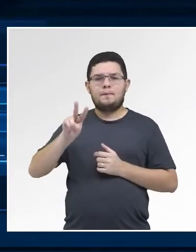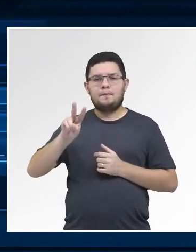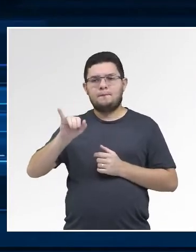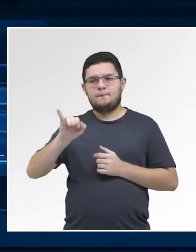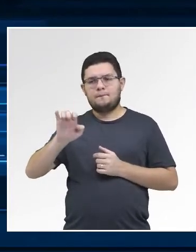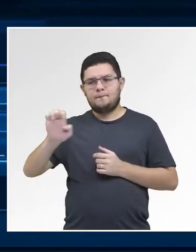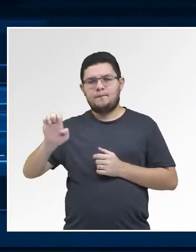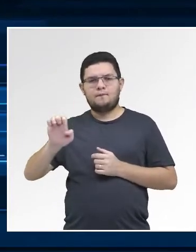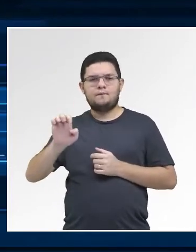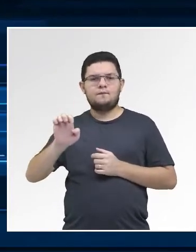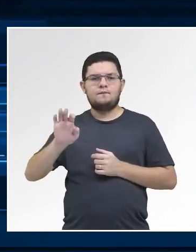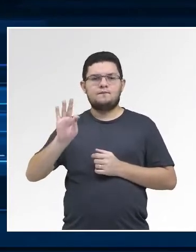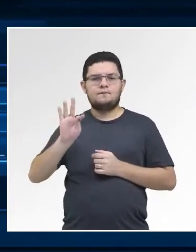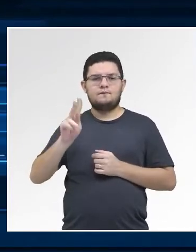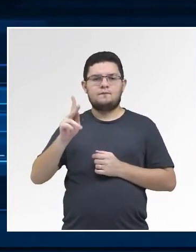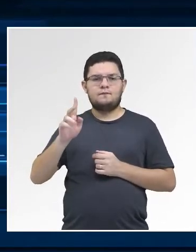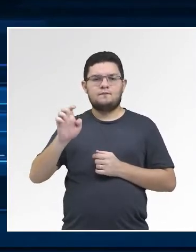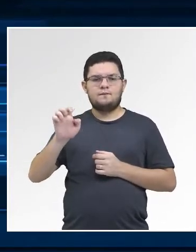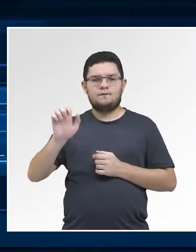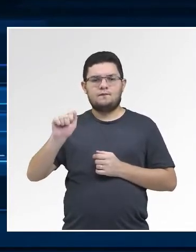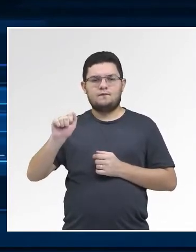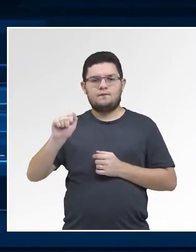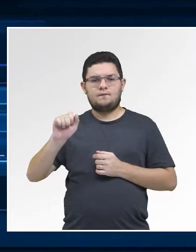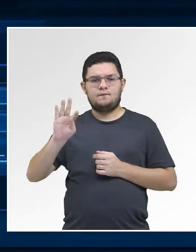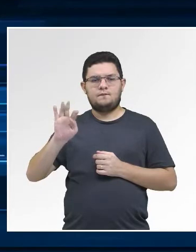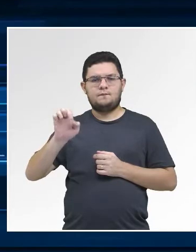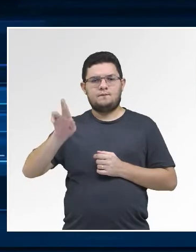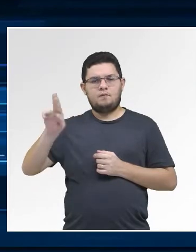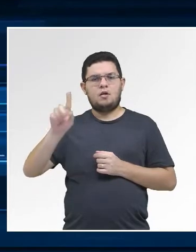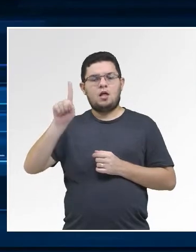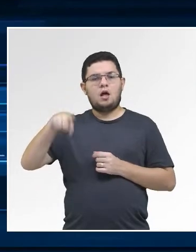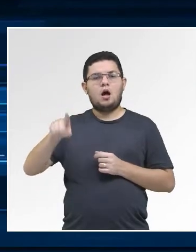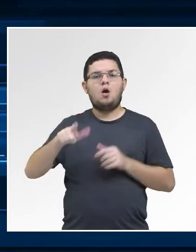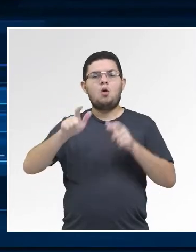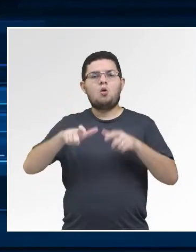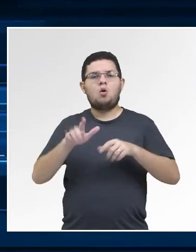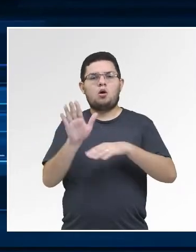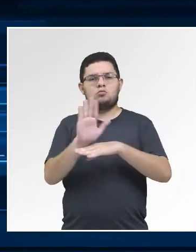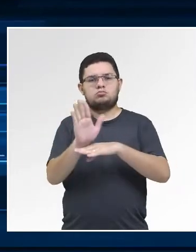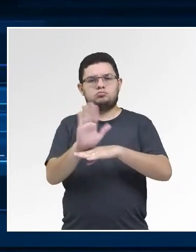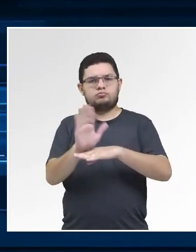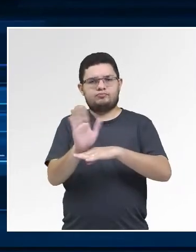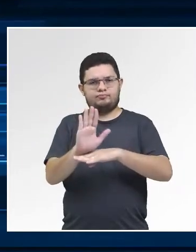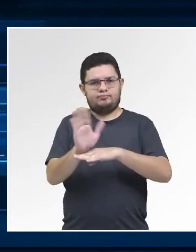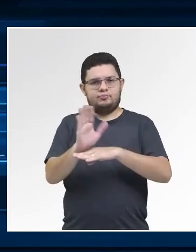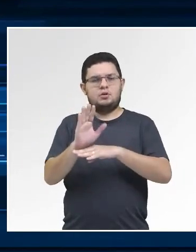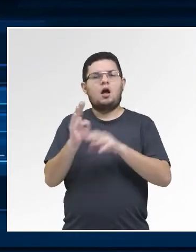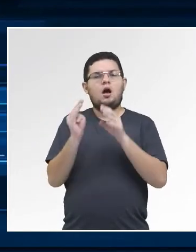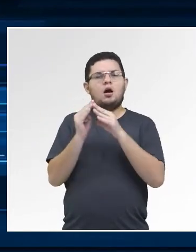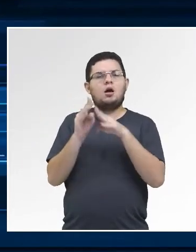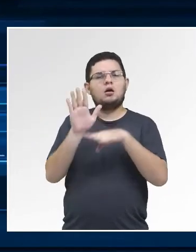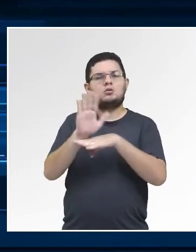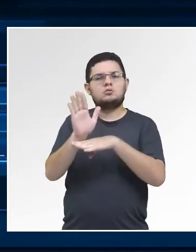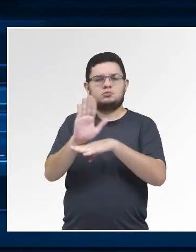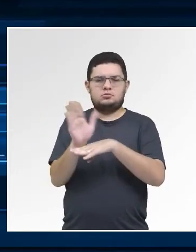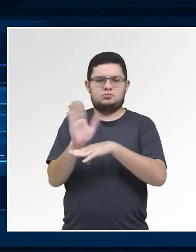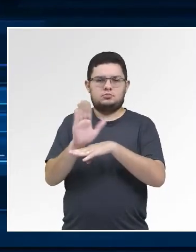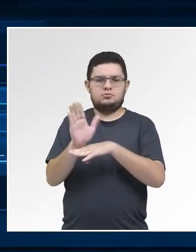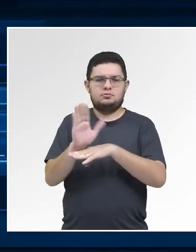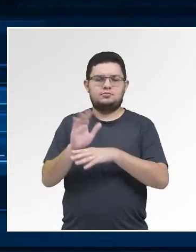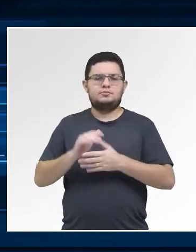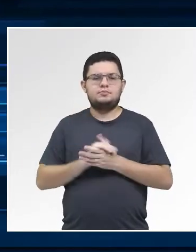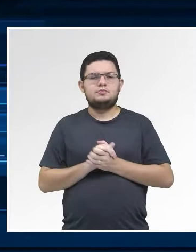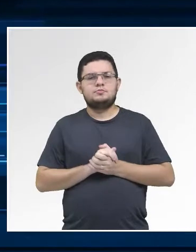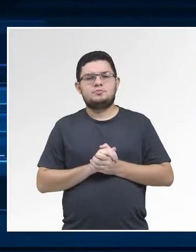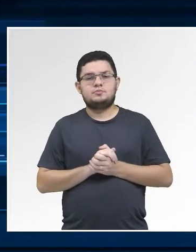é num cinema, né? Movie theater é a palavra, expressão inglesa, que quer dizer cinema. Observem ali, ó,